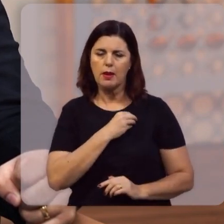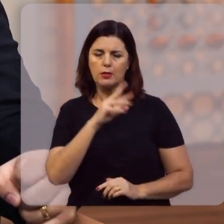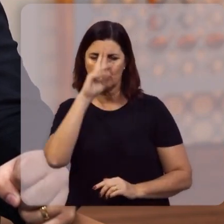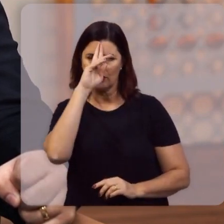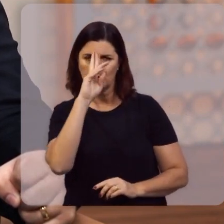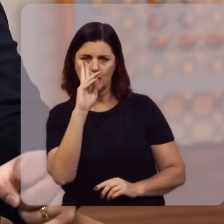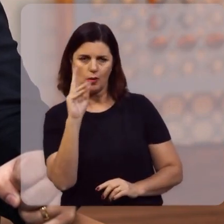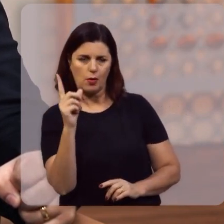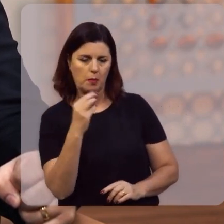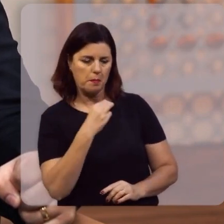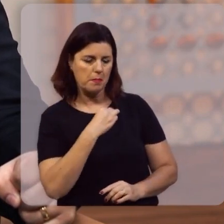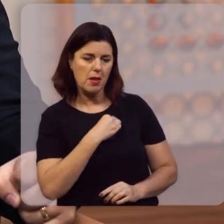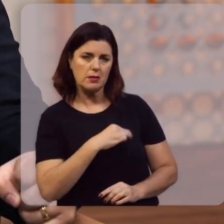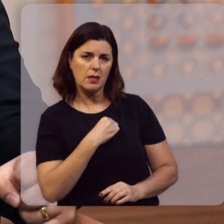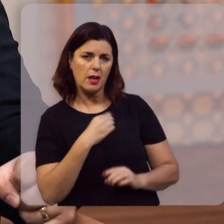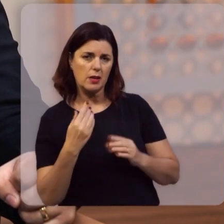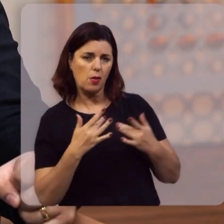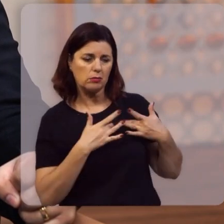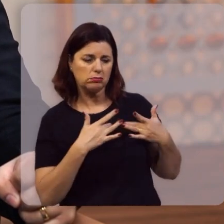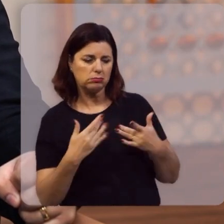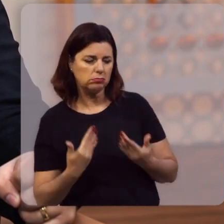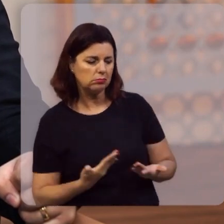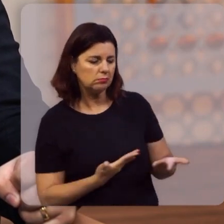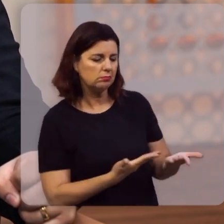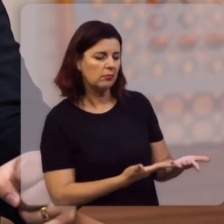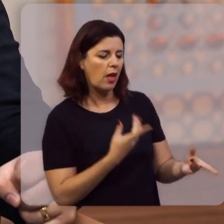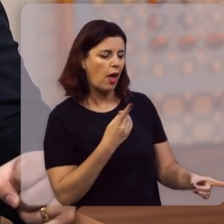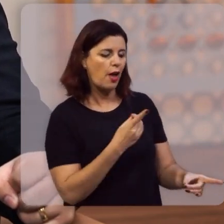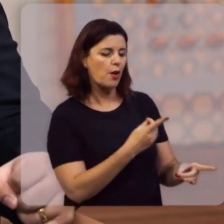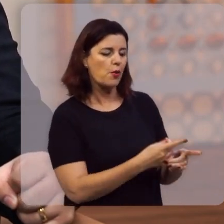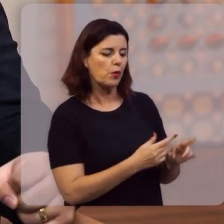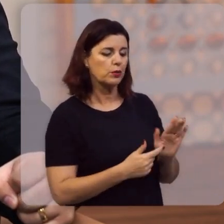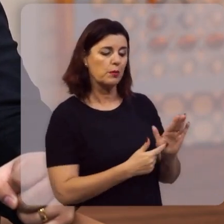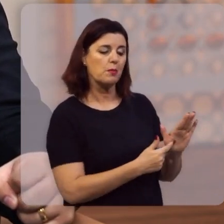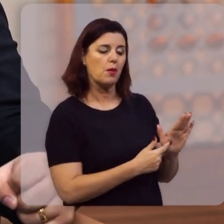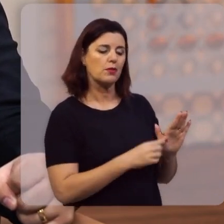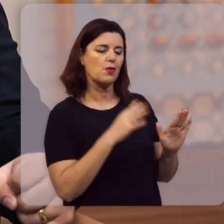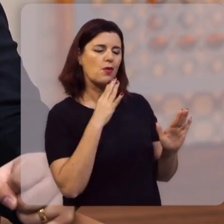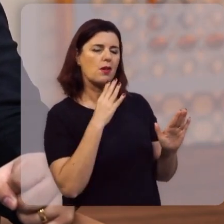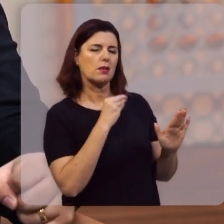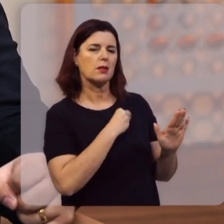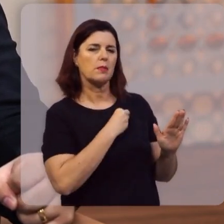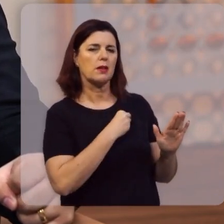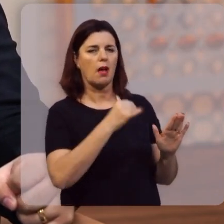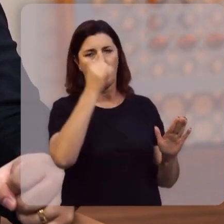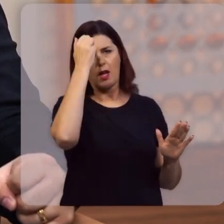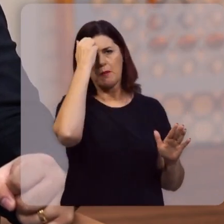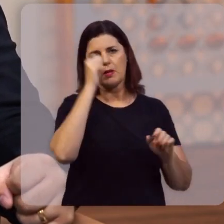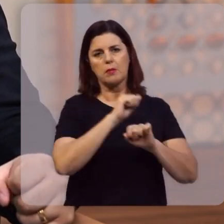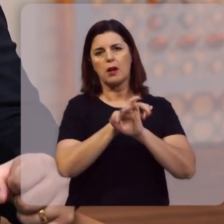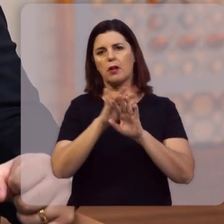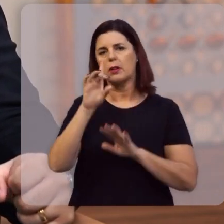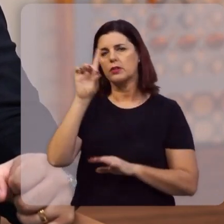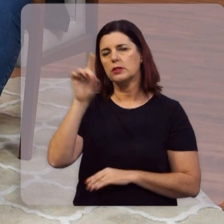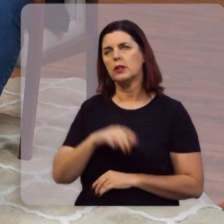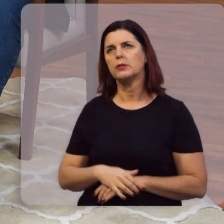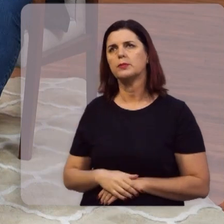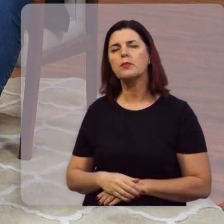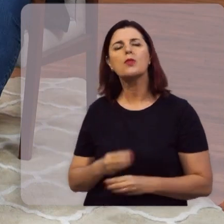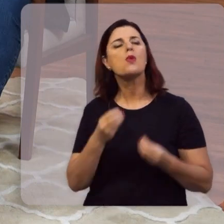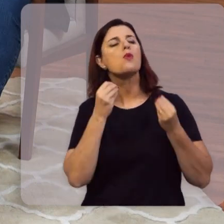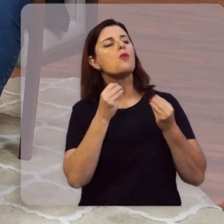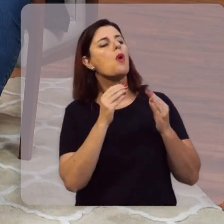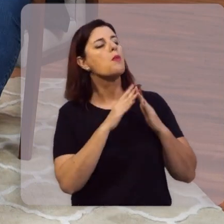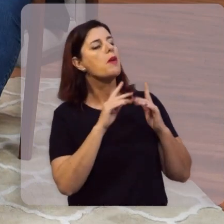misericordioso vem ao seu encontro, se mostra a ela e ela vai reconhecer o seu pecado e vai se arrepender para a glória de Deus. Nesse sentido, reverendo Rosser, como